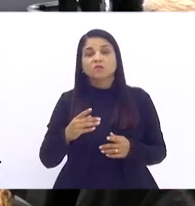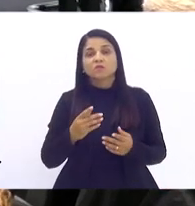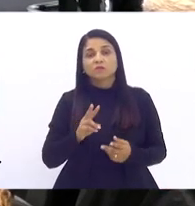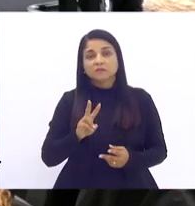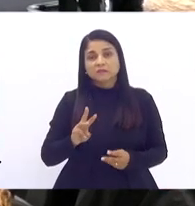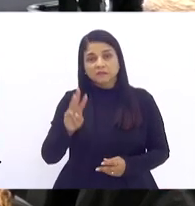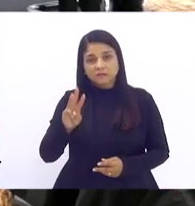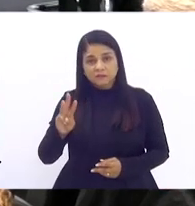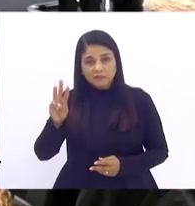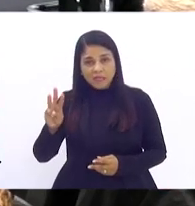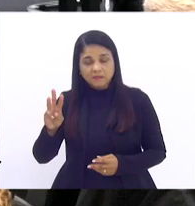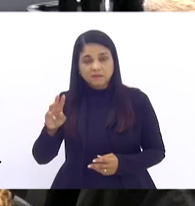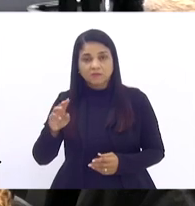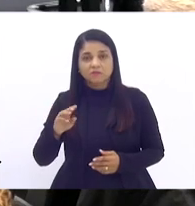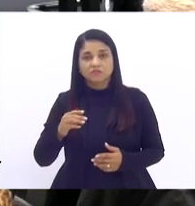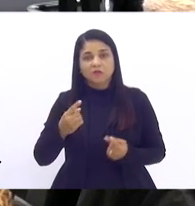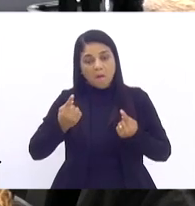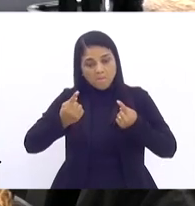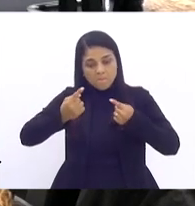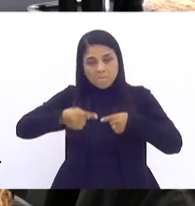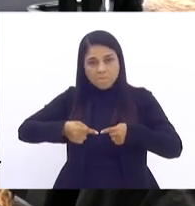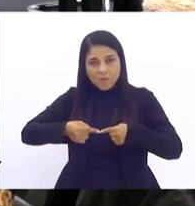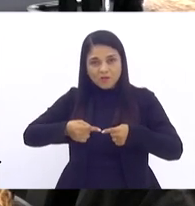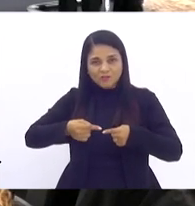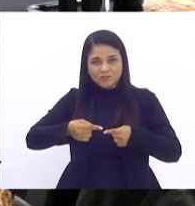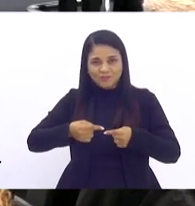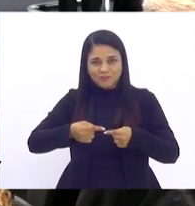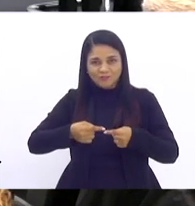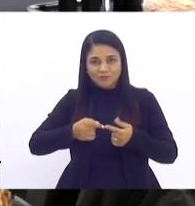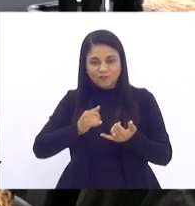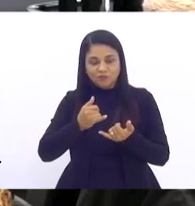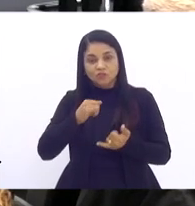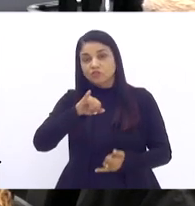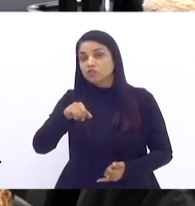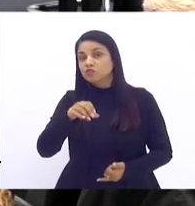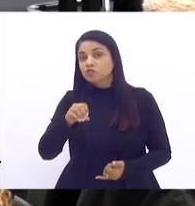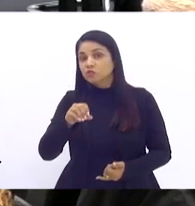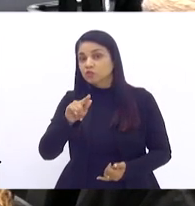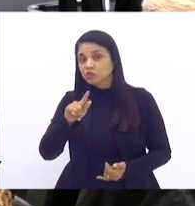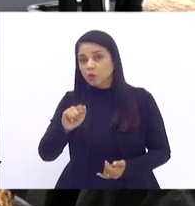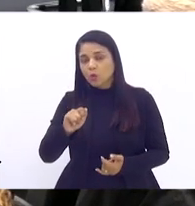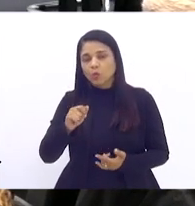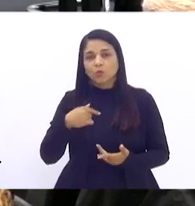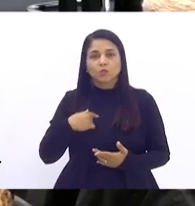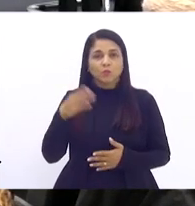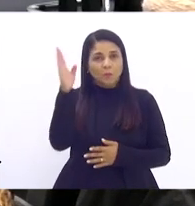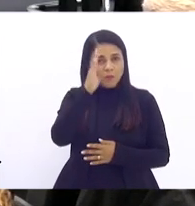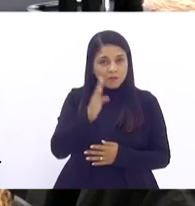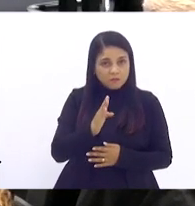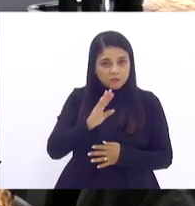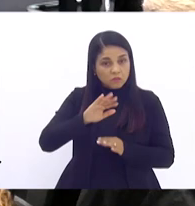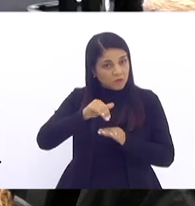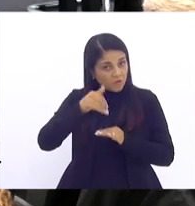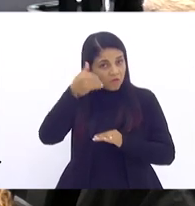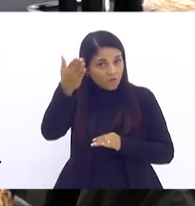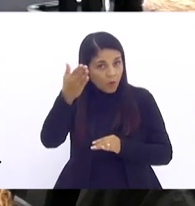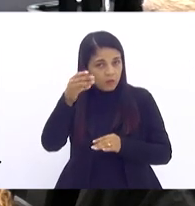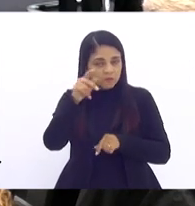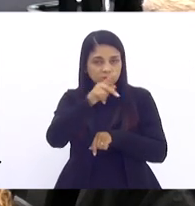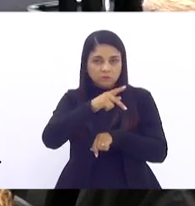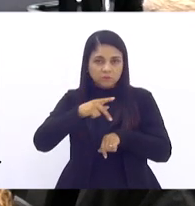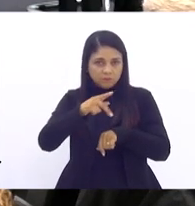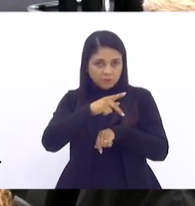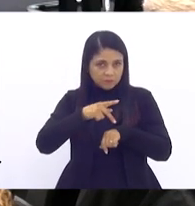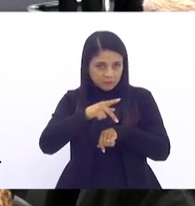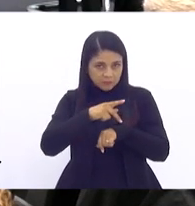que virou aí uma rotina no Brasil inteiro estão situados fora do Brasil e as